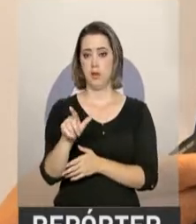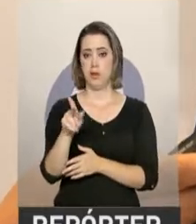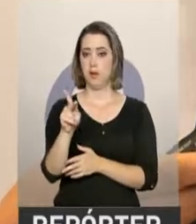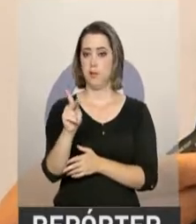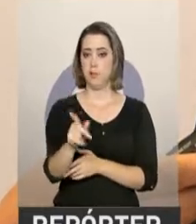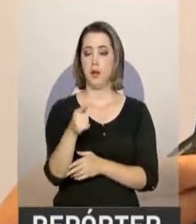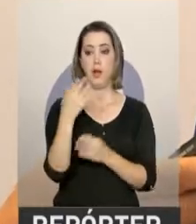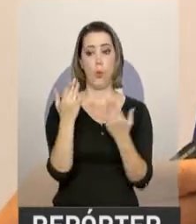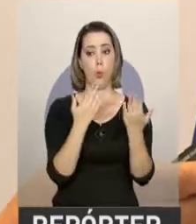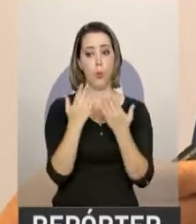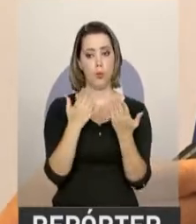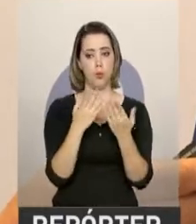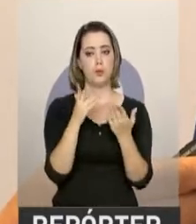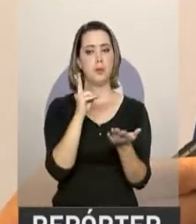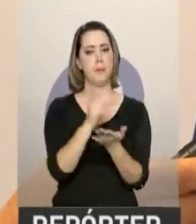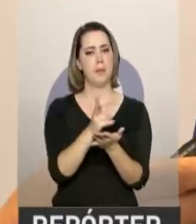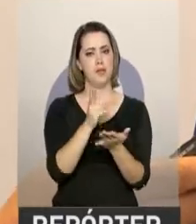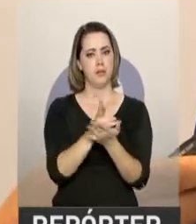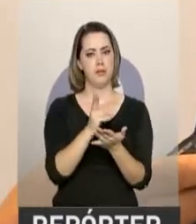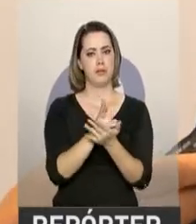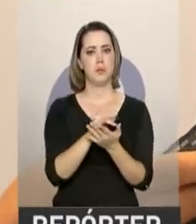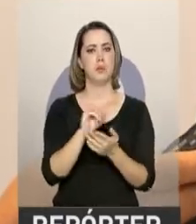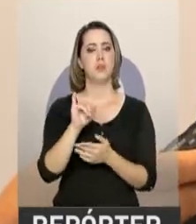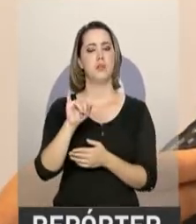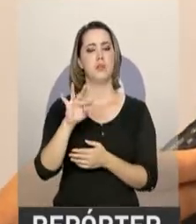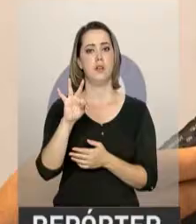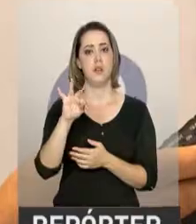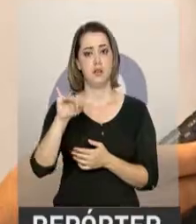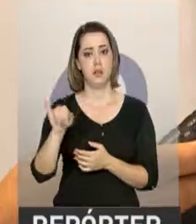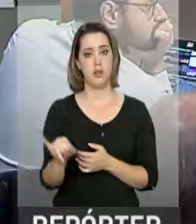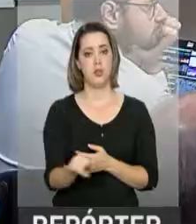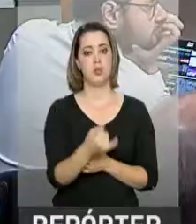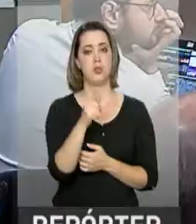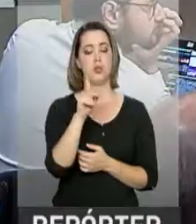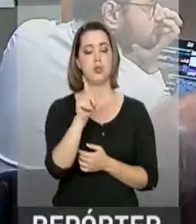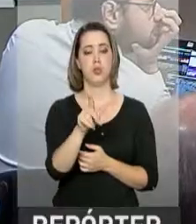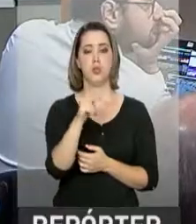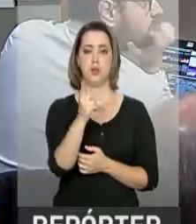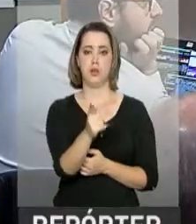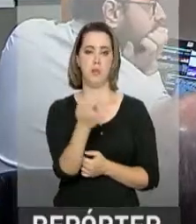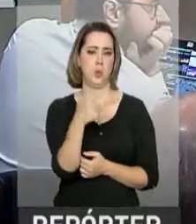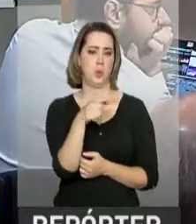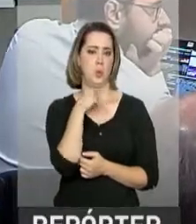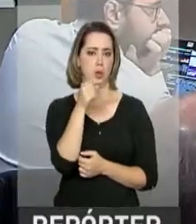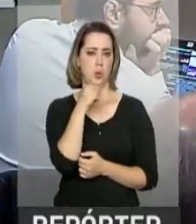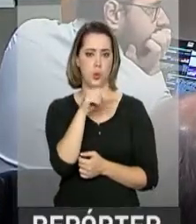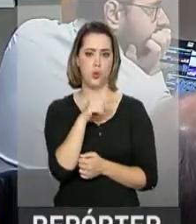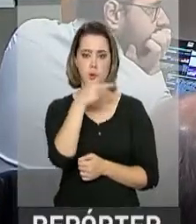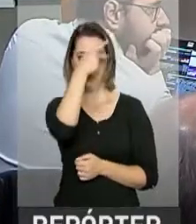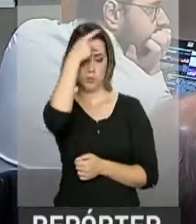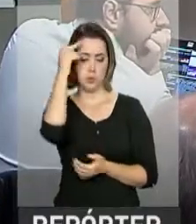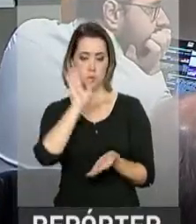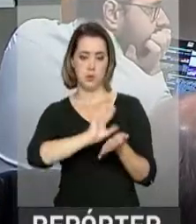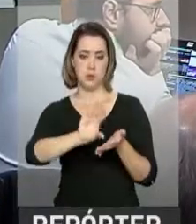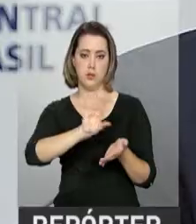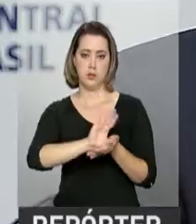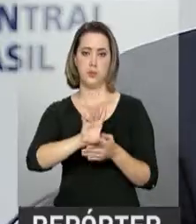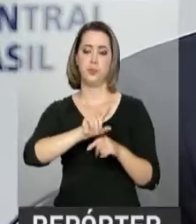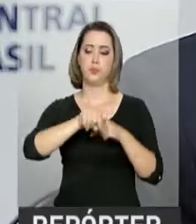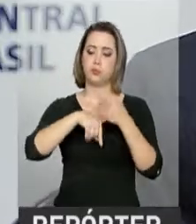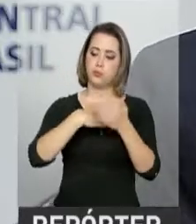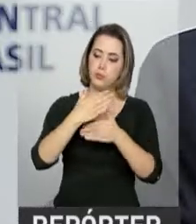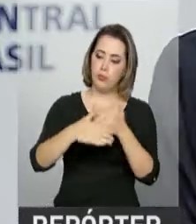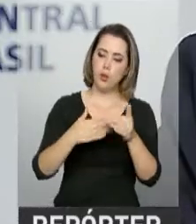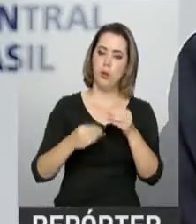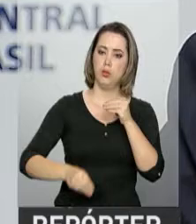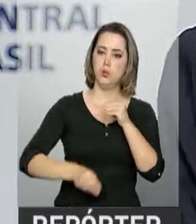vigente naquela data portanto não haverá nenhuma incerteza para o investidor o novo indicador vai substituir ao longo do tempo a